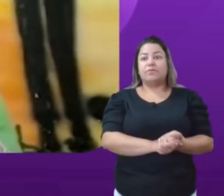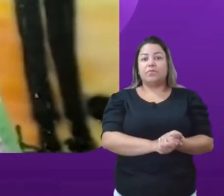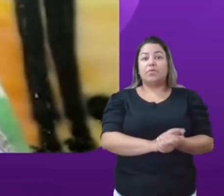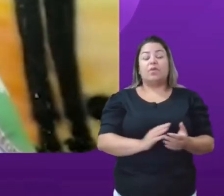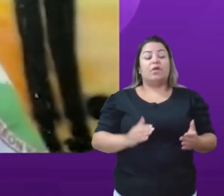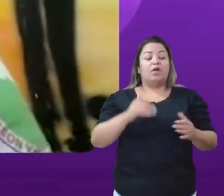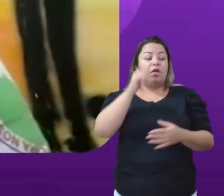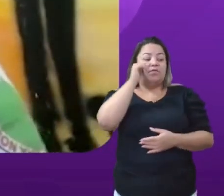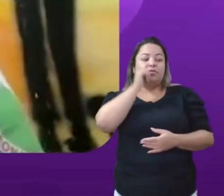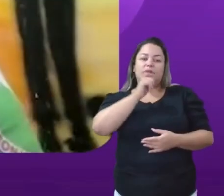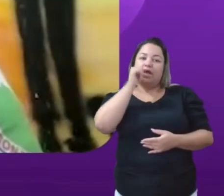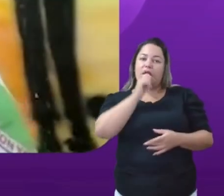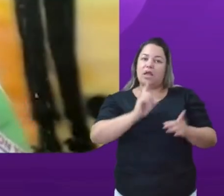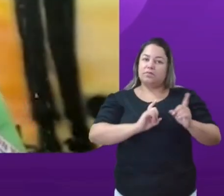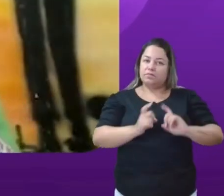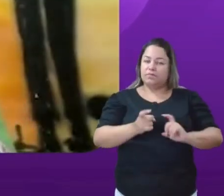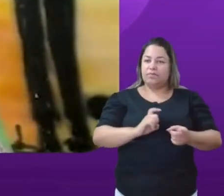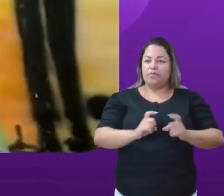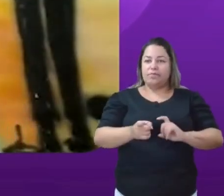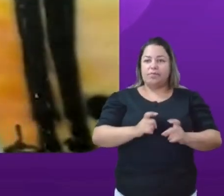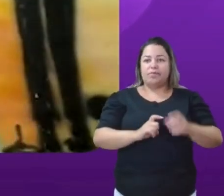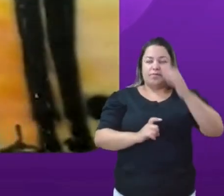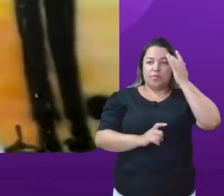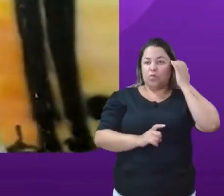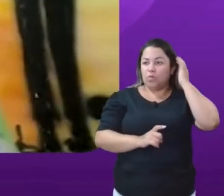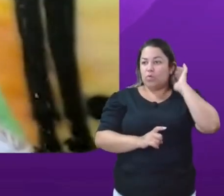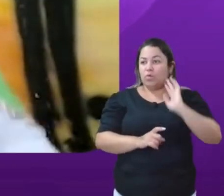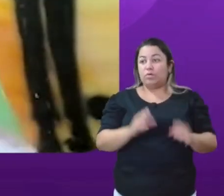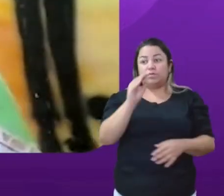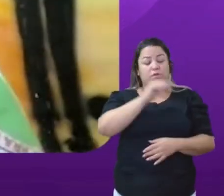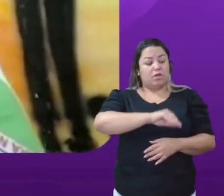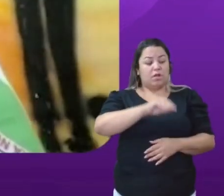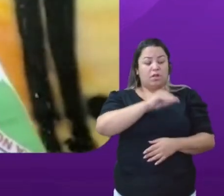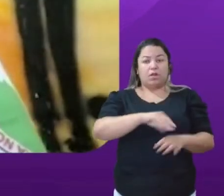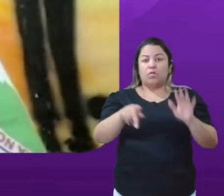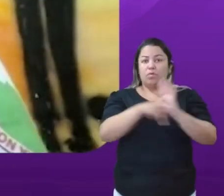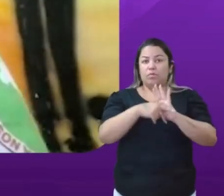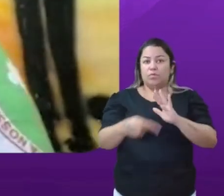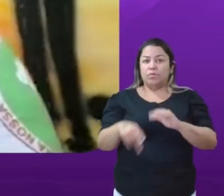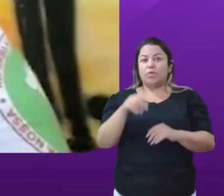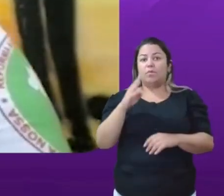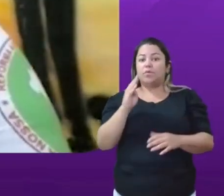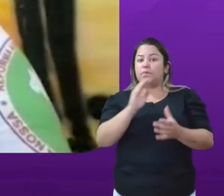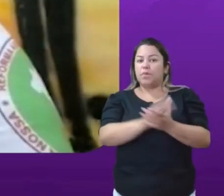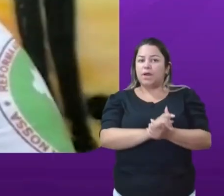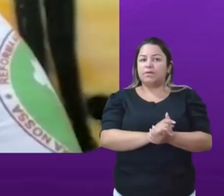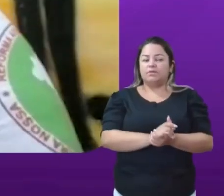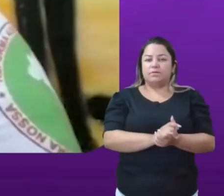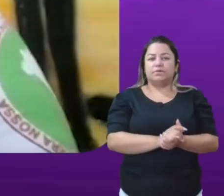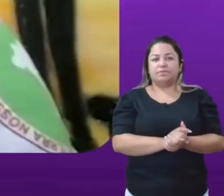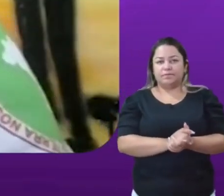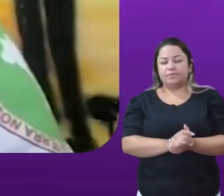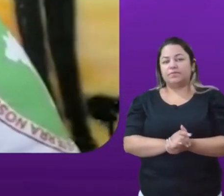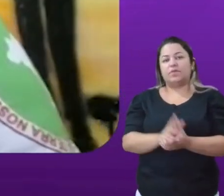mulheres administra até, certo, o salário do próprio marido. E, no entanto,